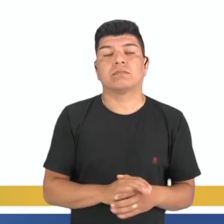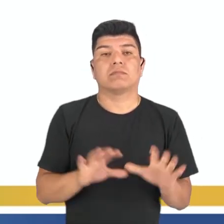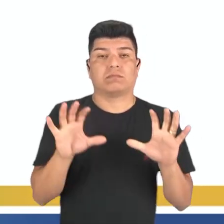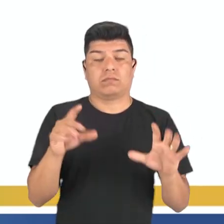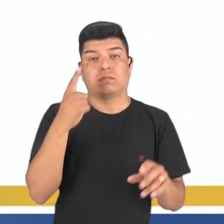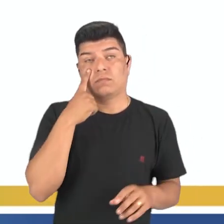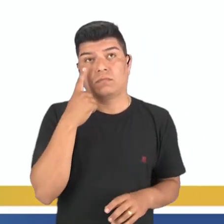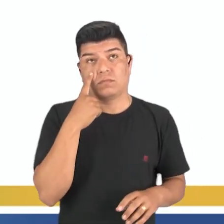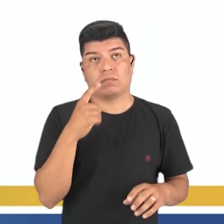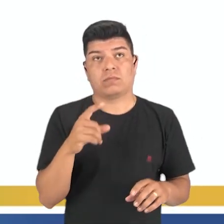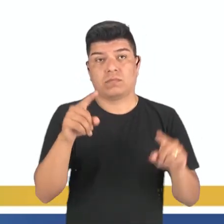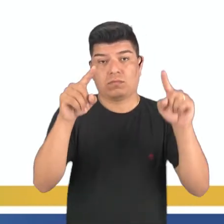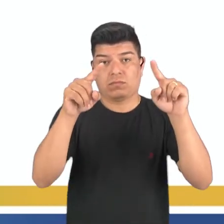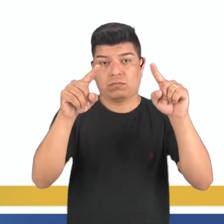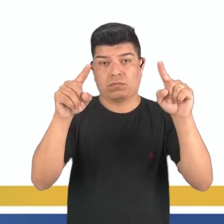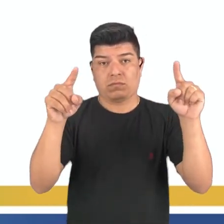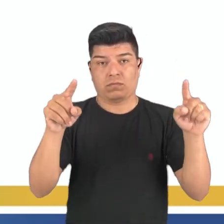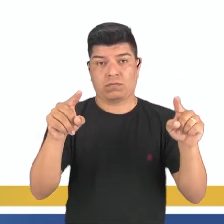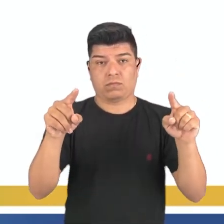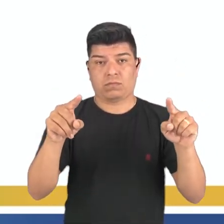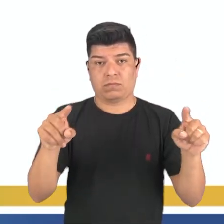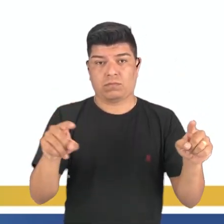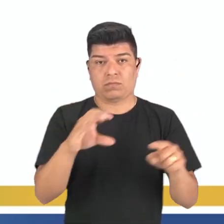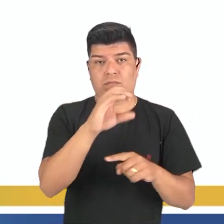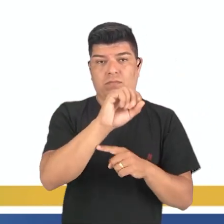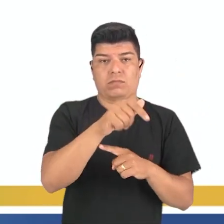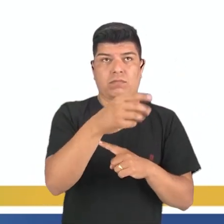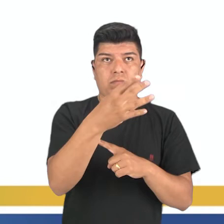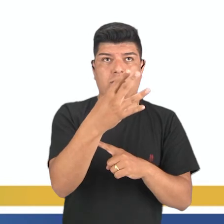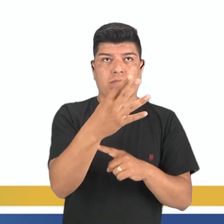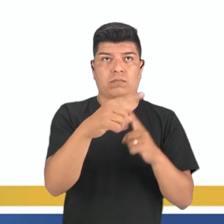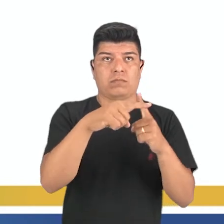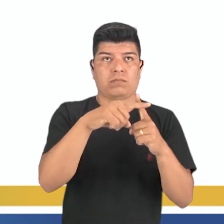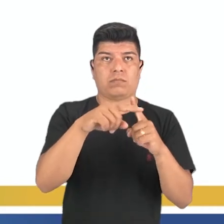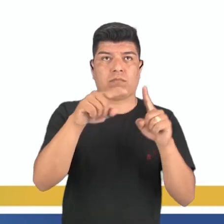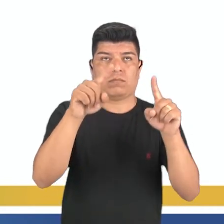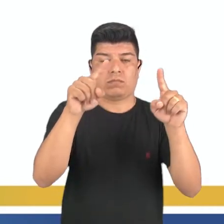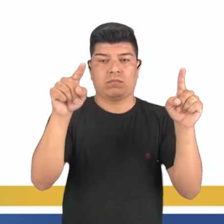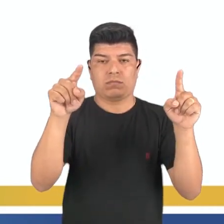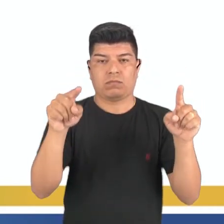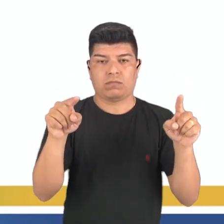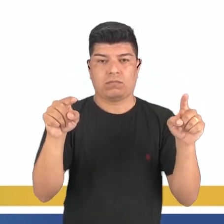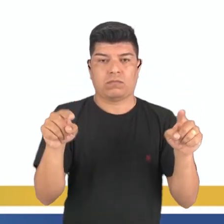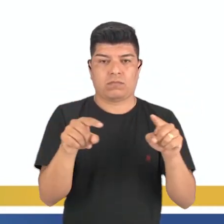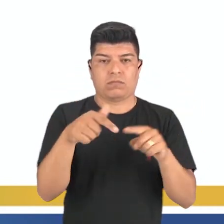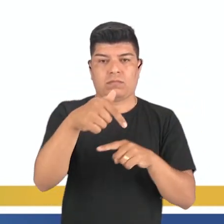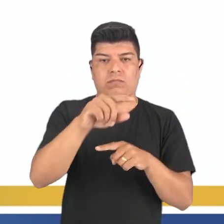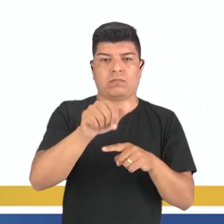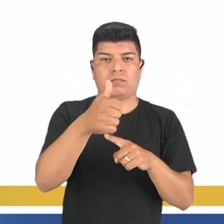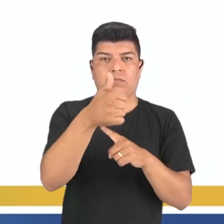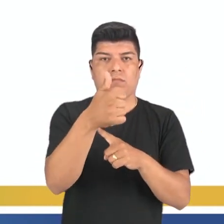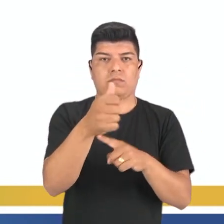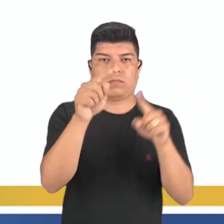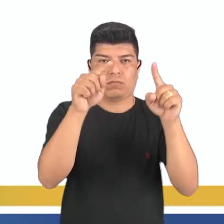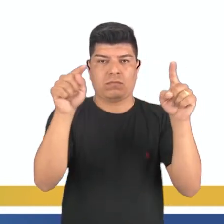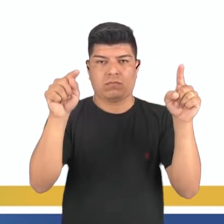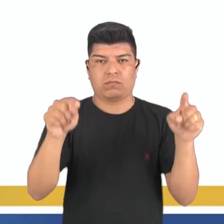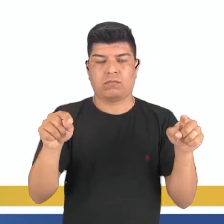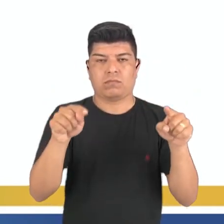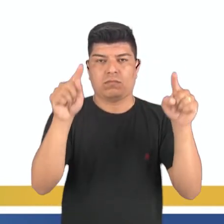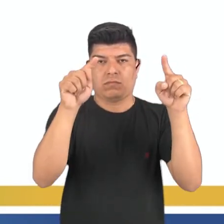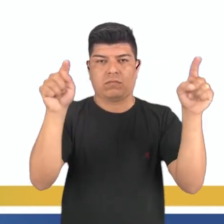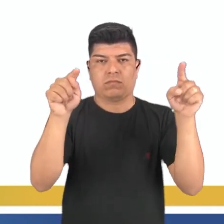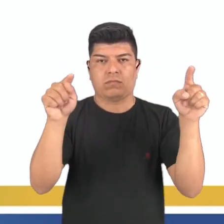Então, olha, fica abre chaves 0,4 mais abre colchete 7,1, fecha colchete,